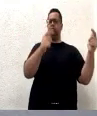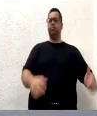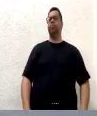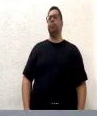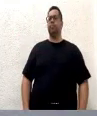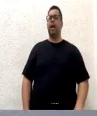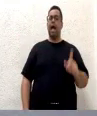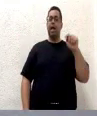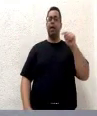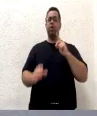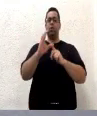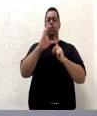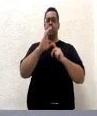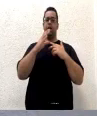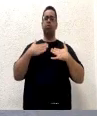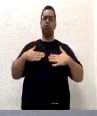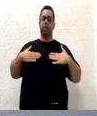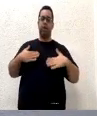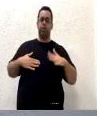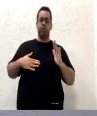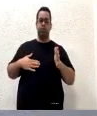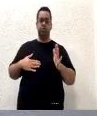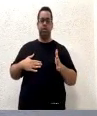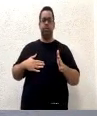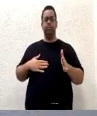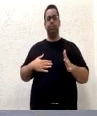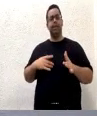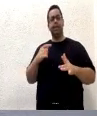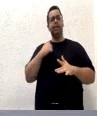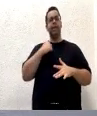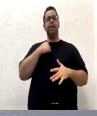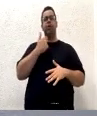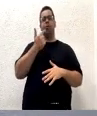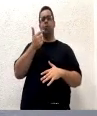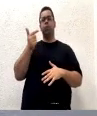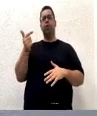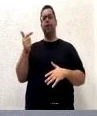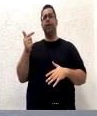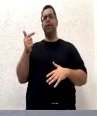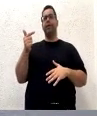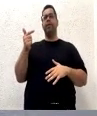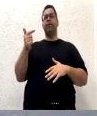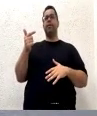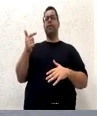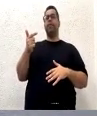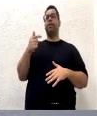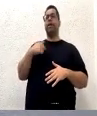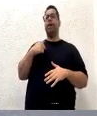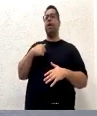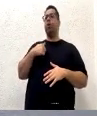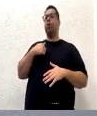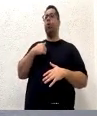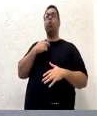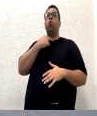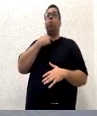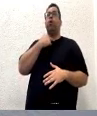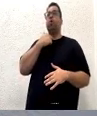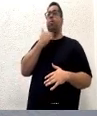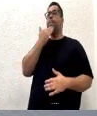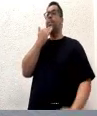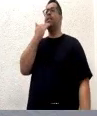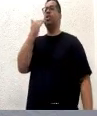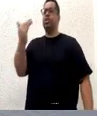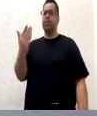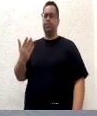é mais nesse sentido que a gente não tem como requisitar a vacina neste momento. Mas